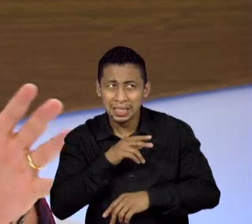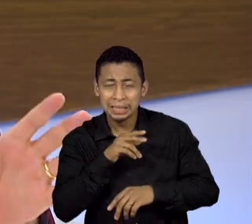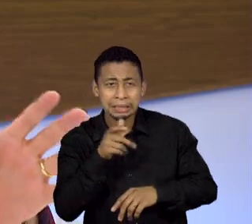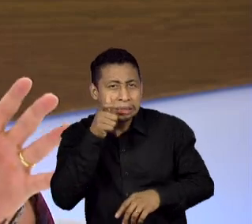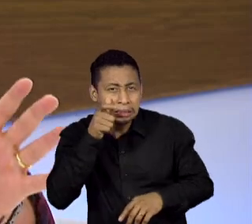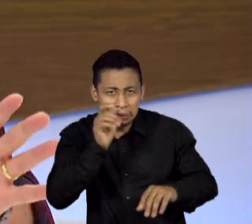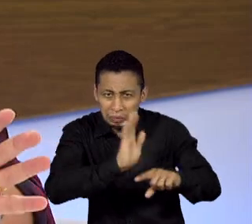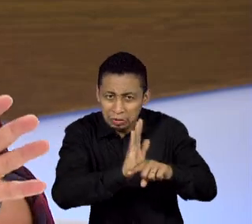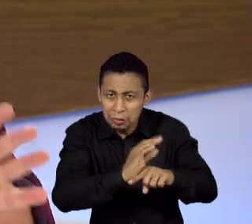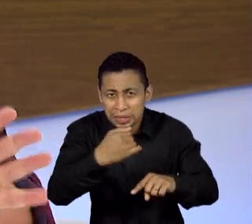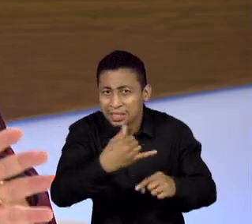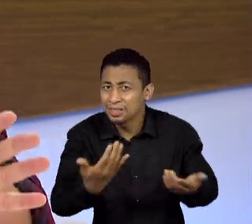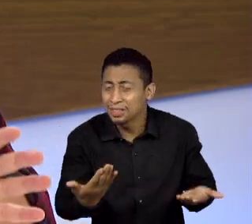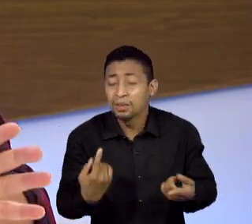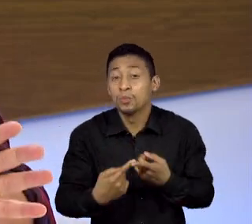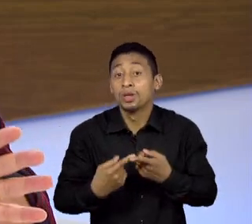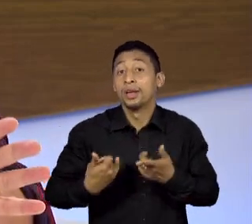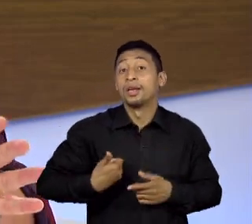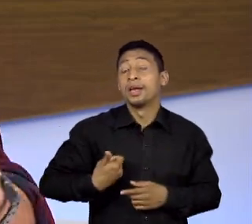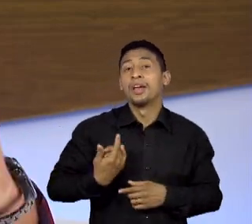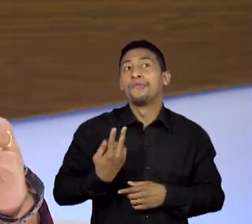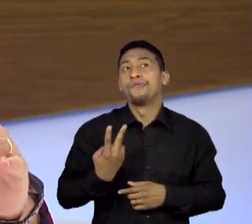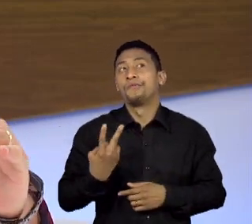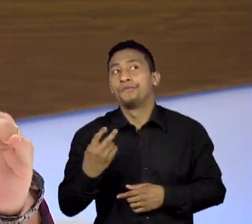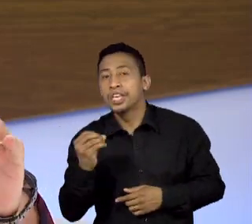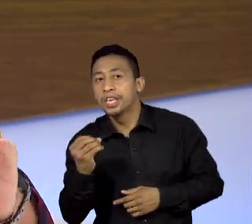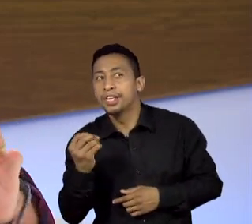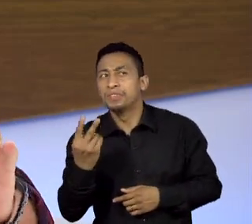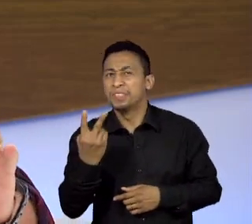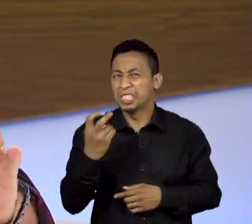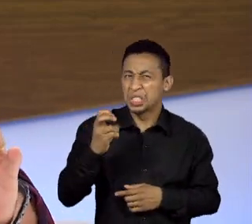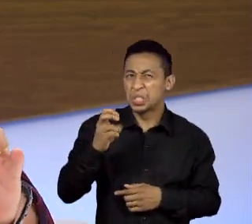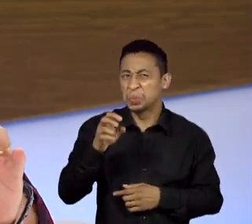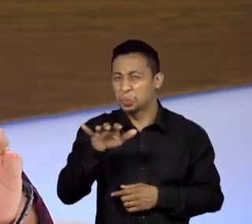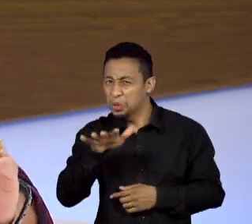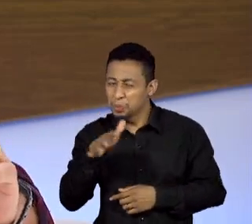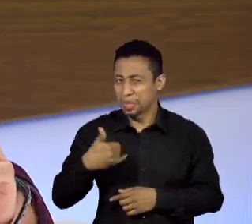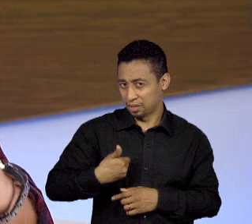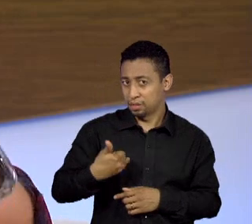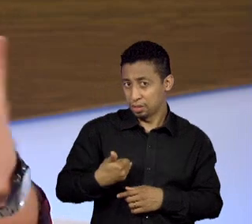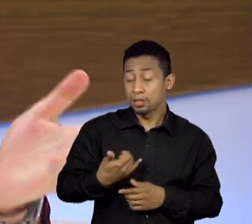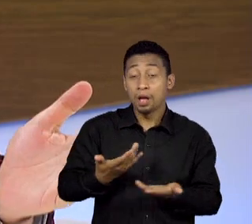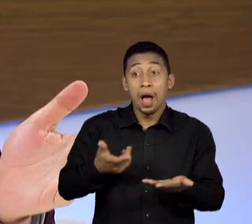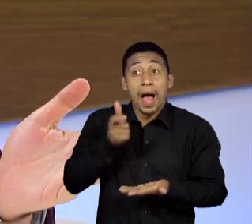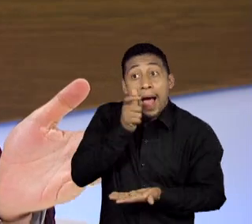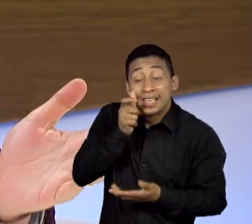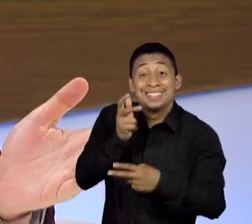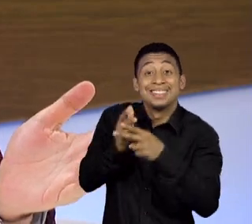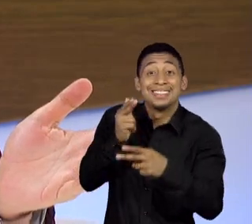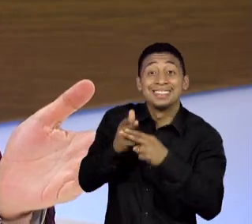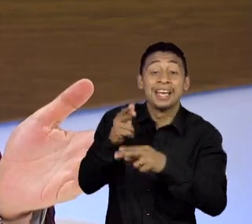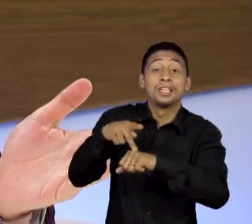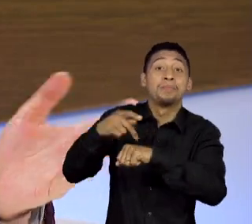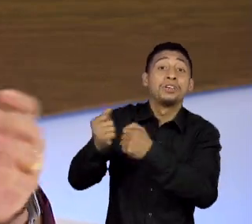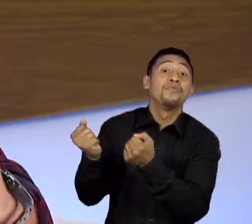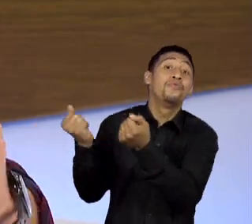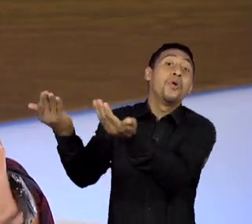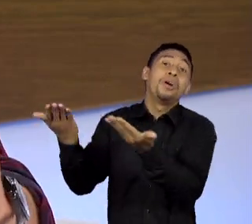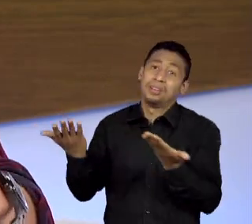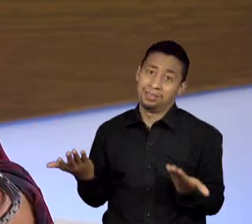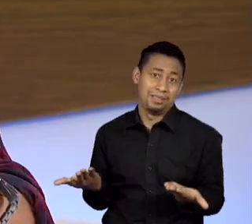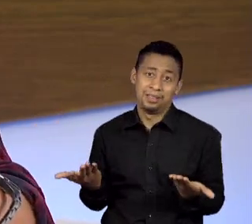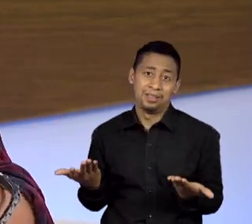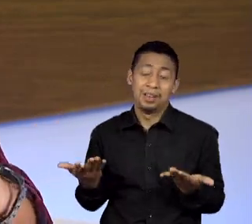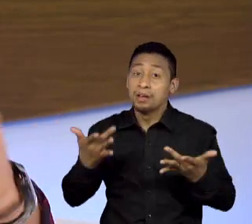anos consome só série praticamente, séries internacionais. Praticamente não existe o teatro na vida deles, e